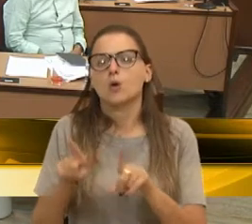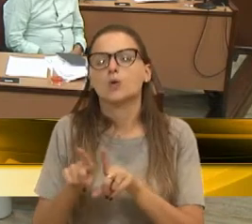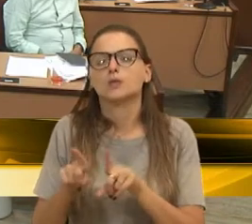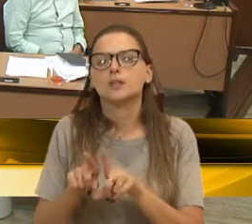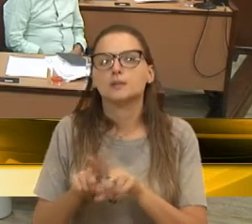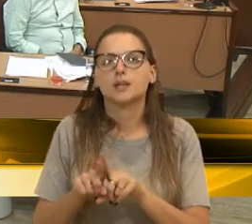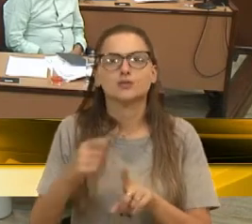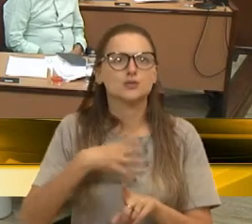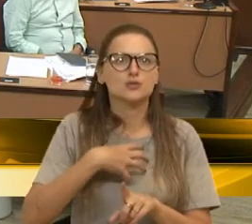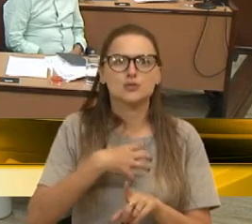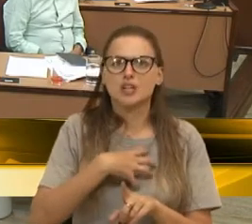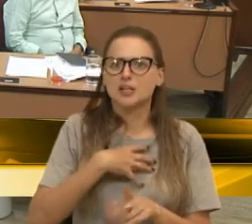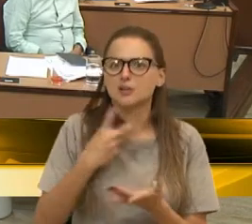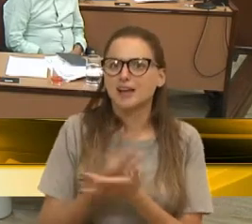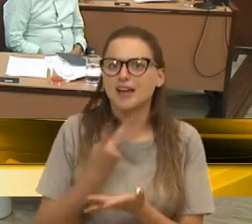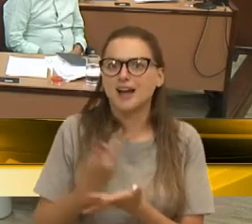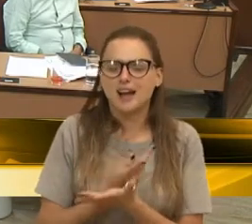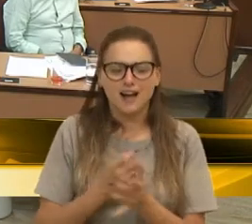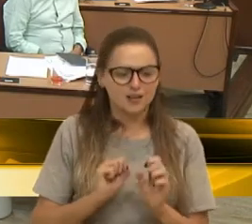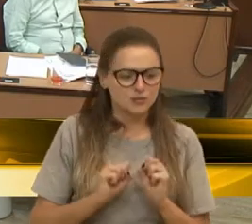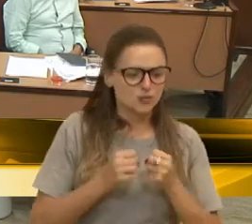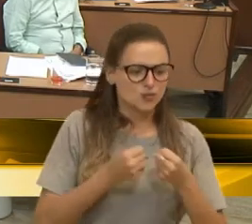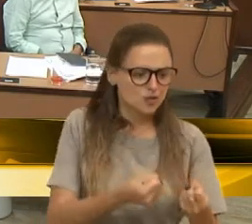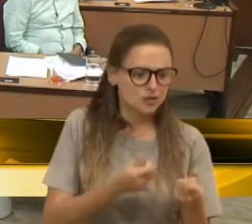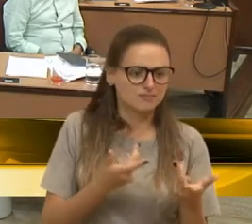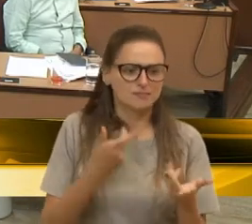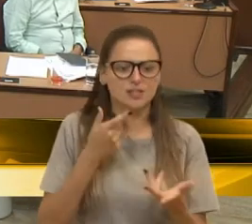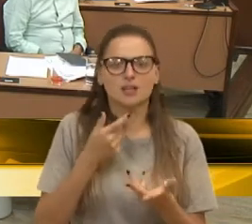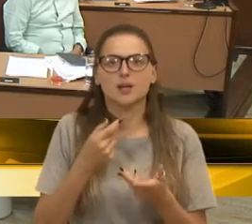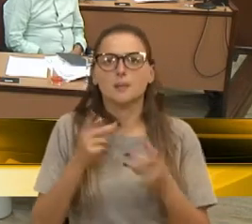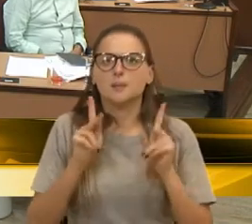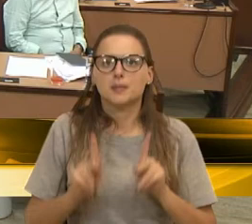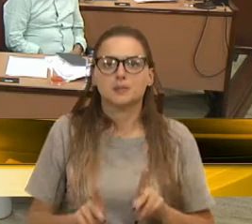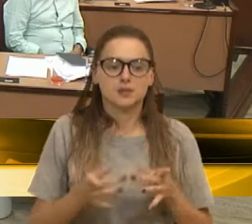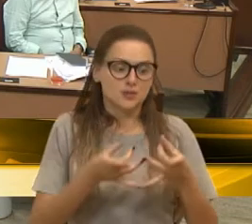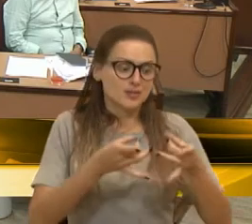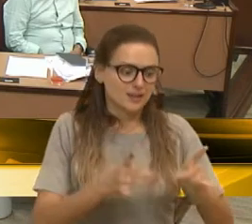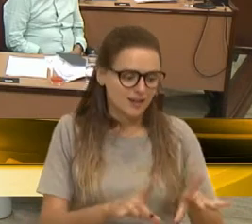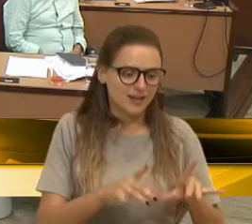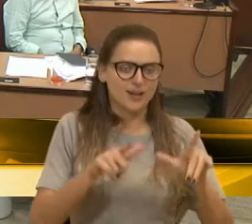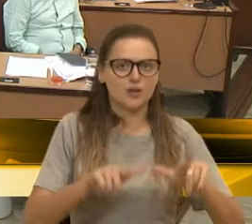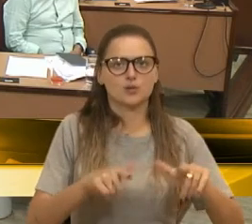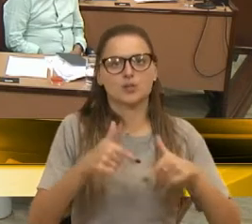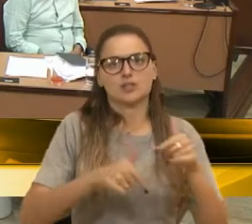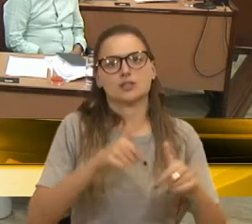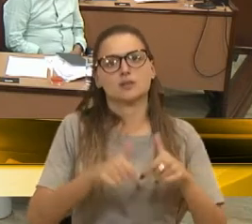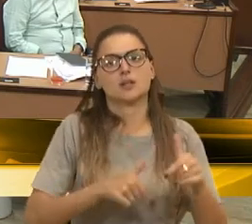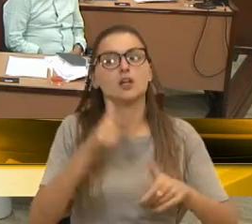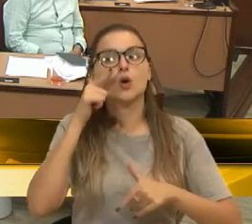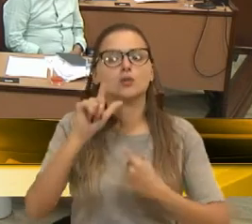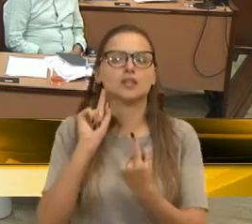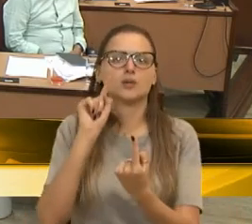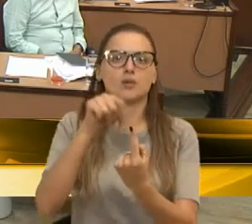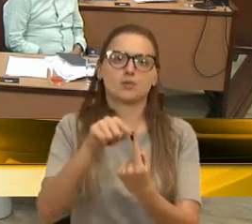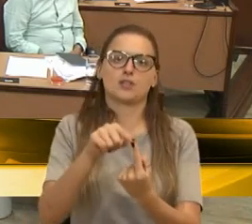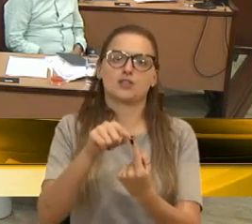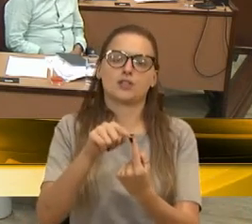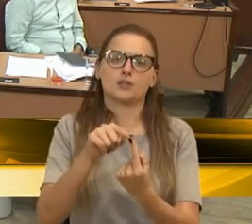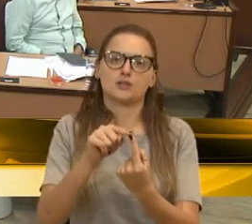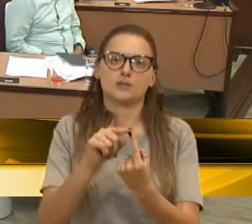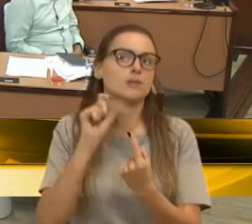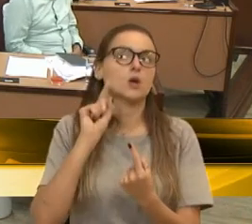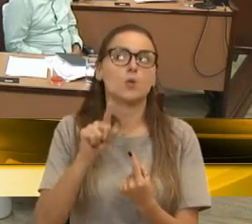uma forma de lidar com as pessoas de enfrentamento, para que as pessoas desistam de onde estão e que eles realmente atinjam aquele objetivo que é,